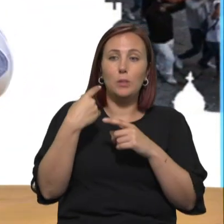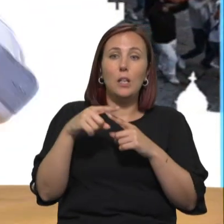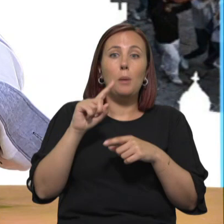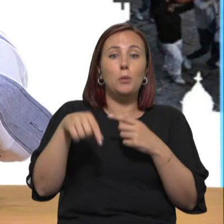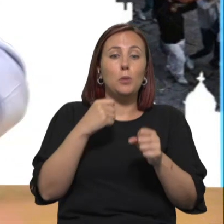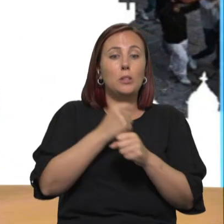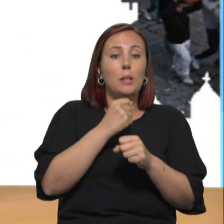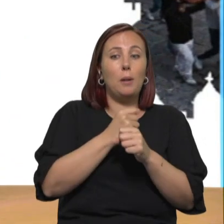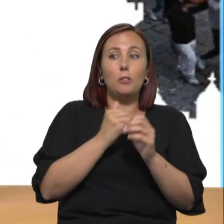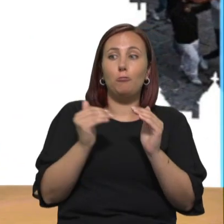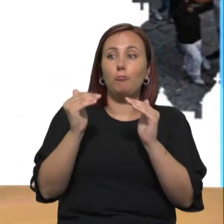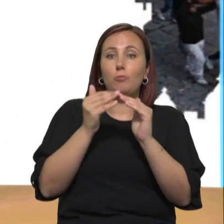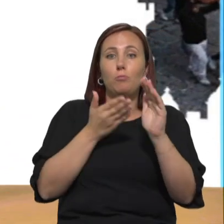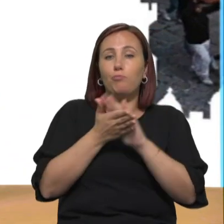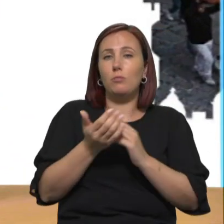empregos compatíveis.